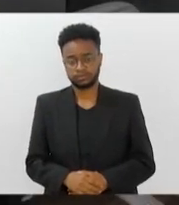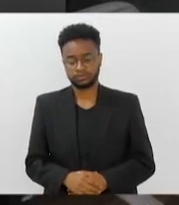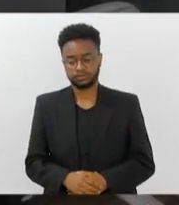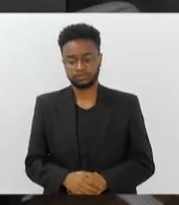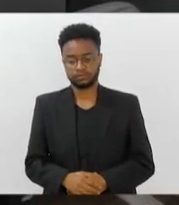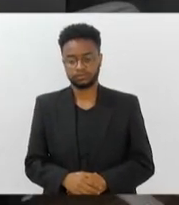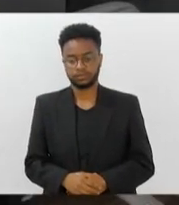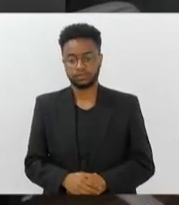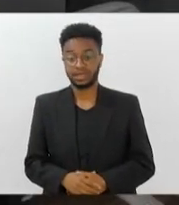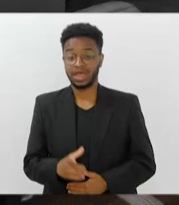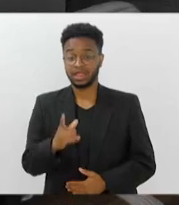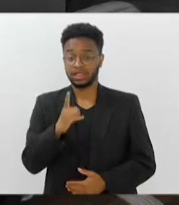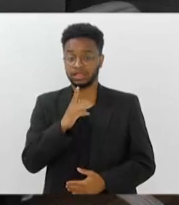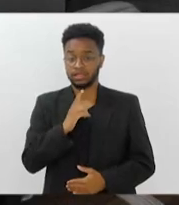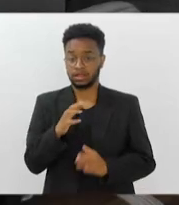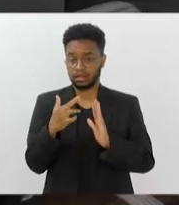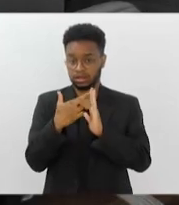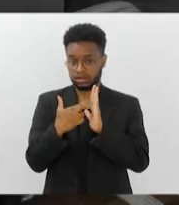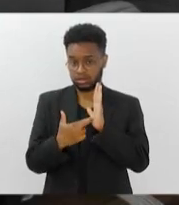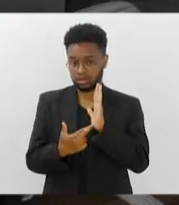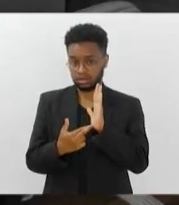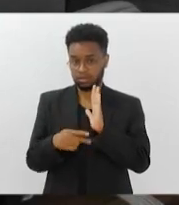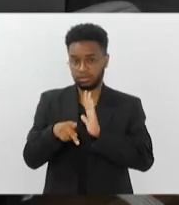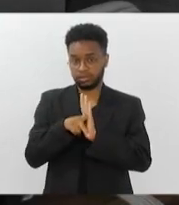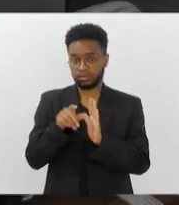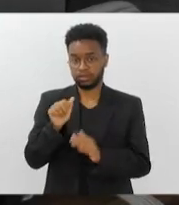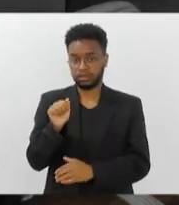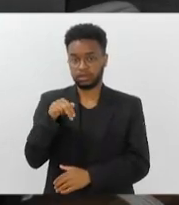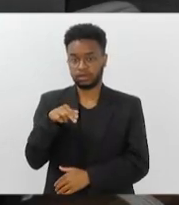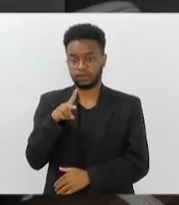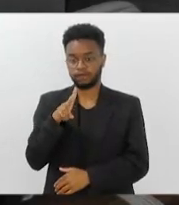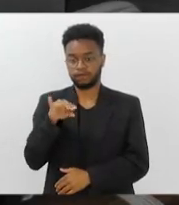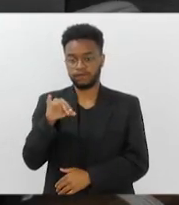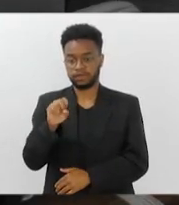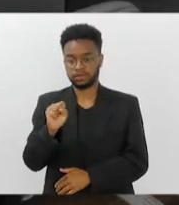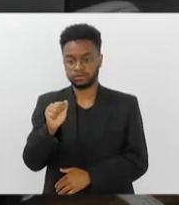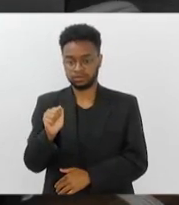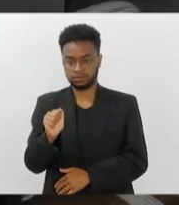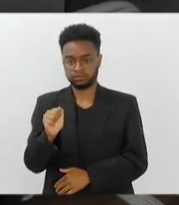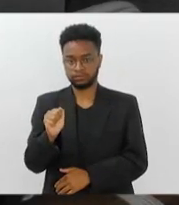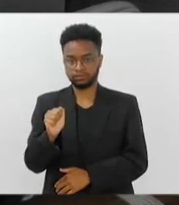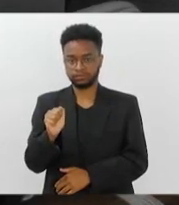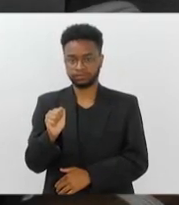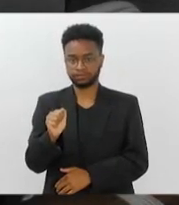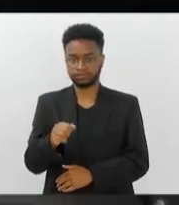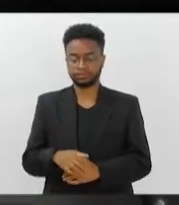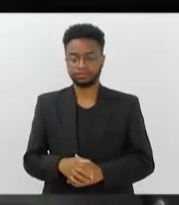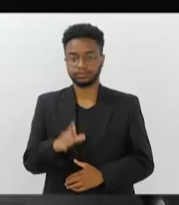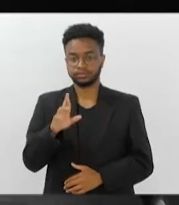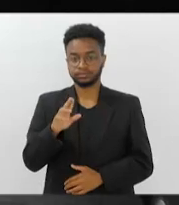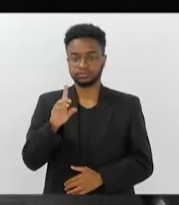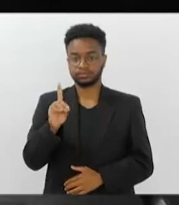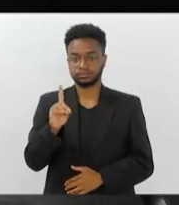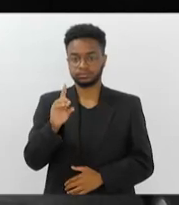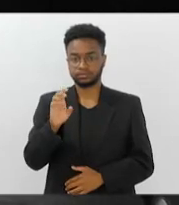Tem uma regulamentação da Anvisa, RDC 59 de 2010, que